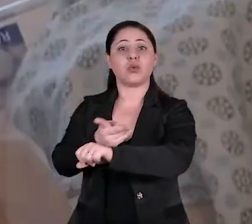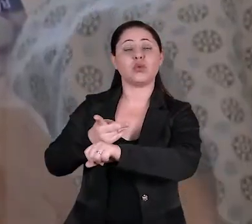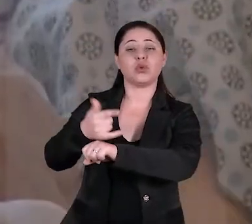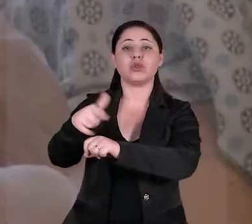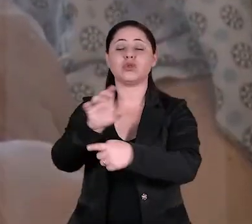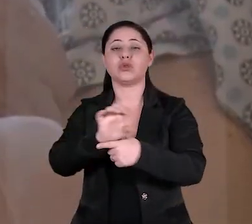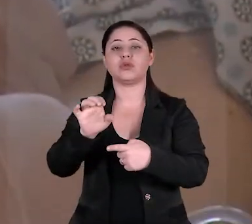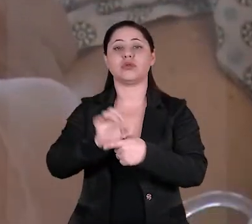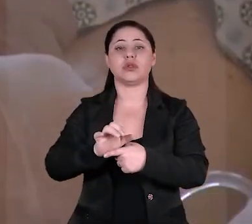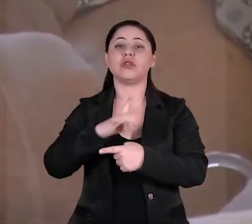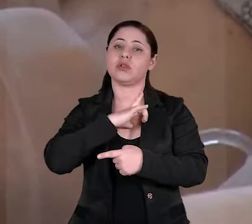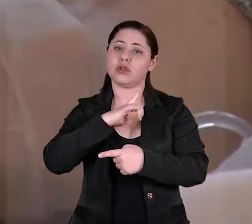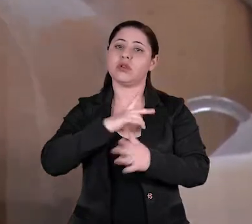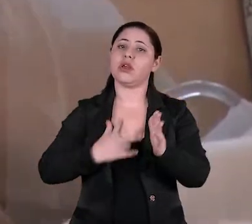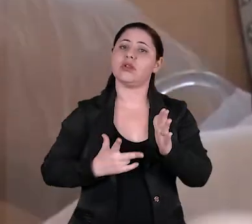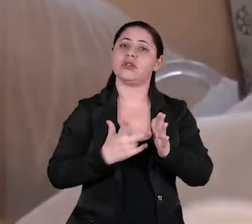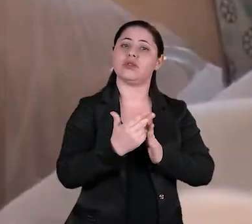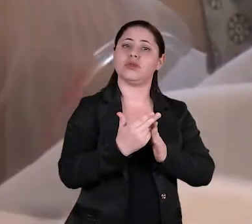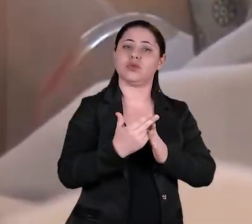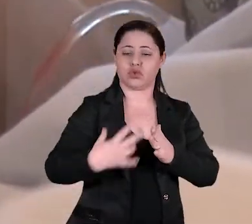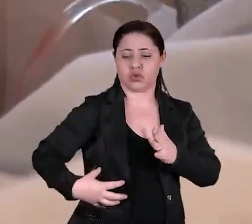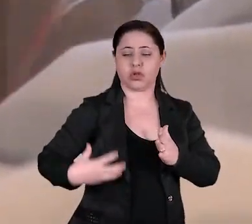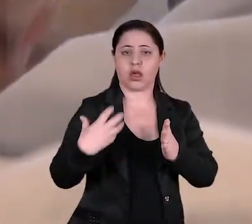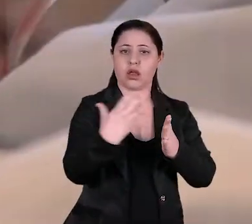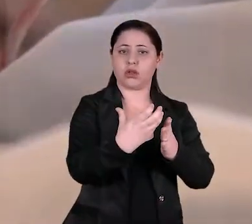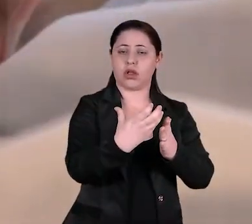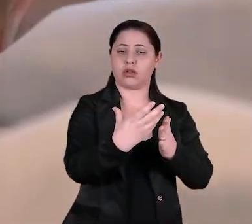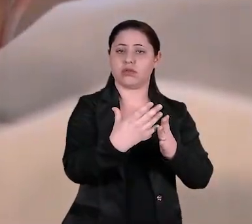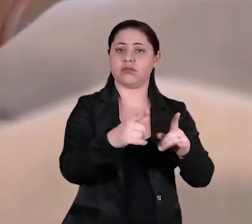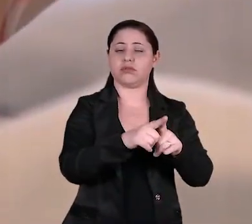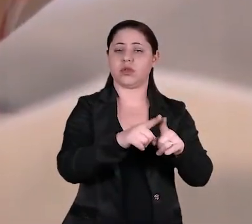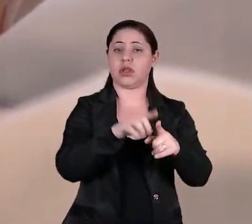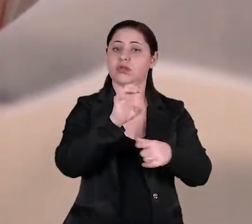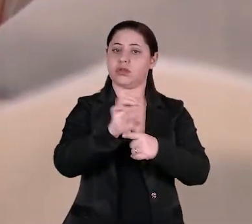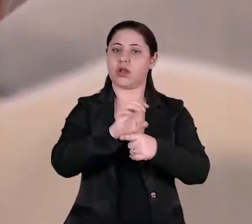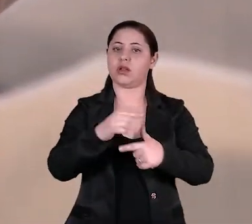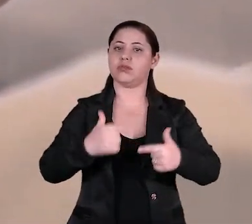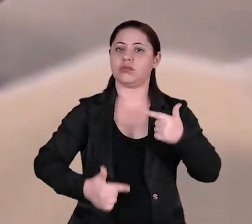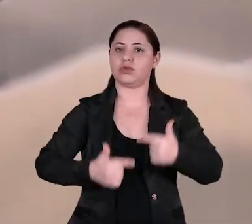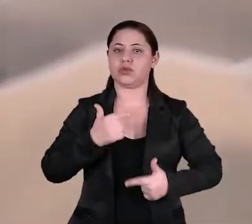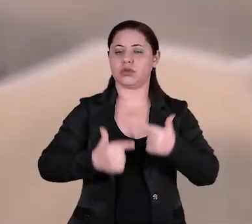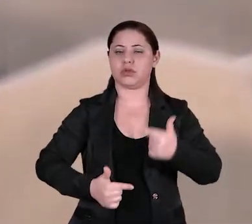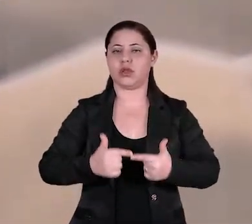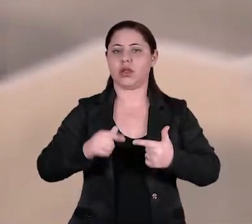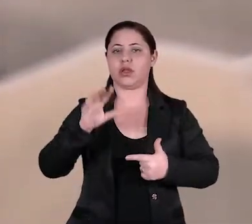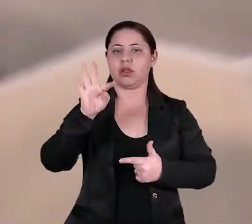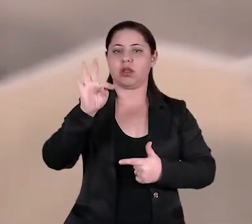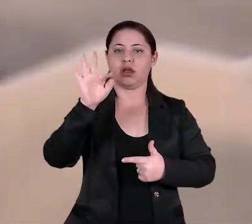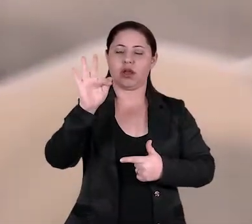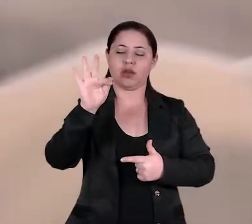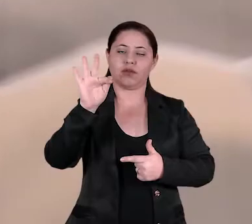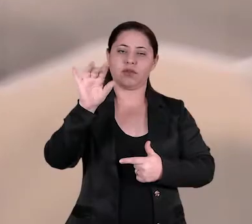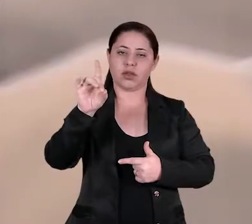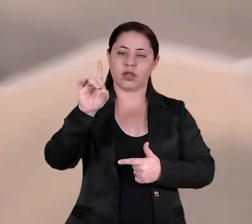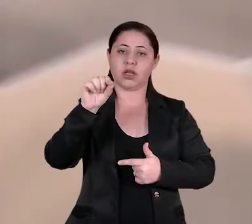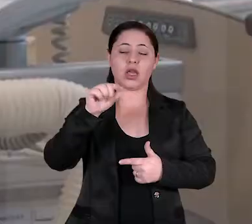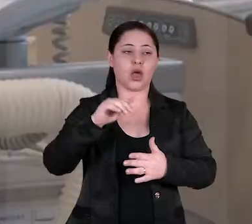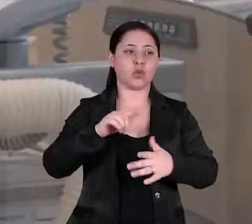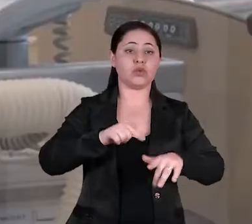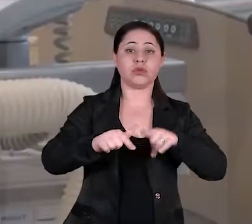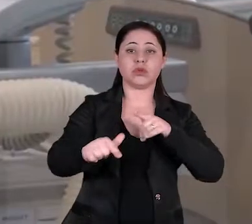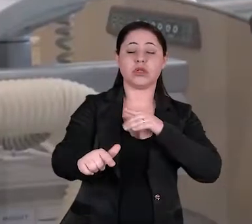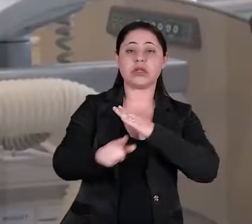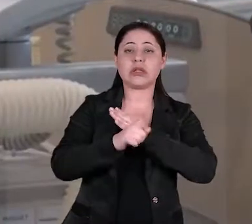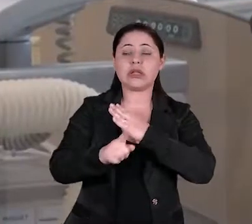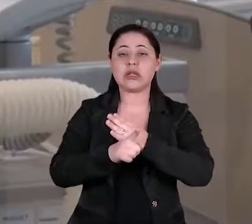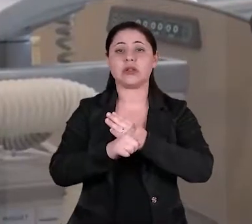em outro estado que realiza esse transplante. O que acontece? O estado, existe uma política que a gente chama de TFD, que é um tratamento fora de domicílio,